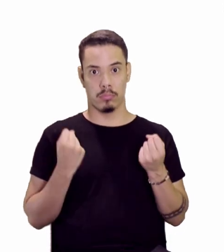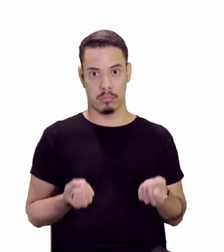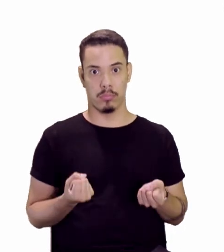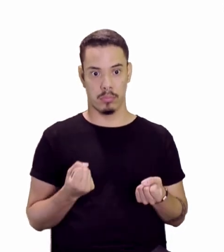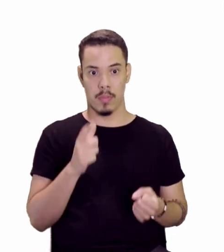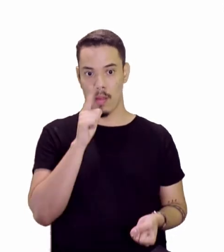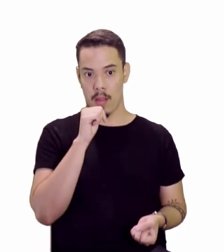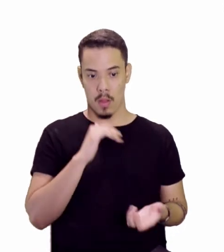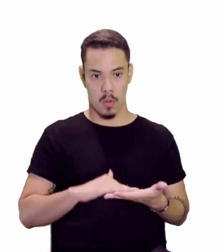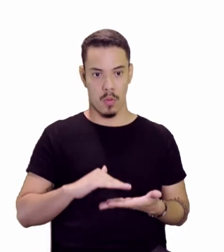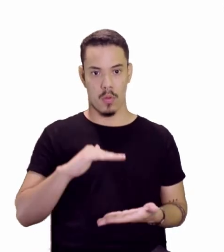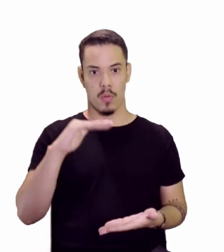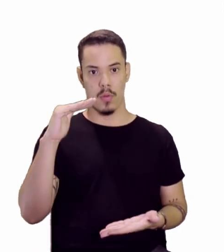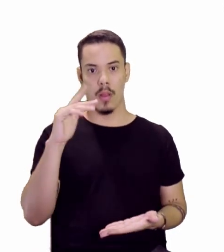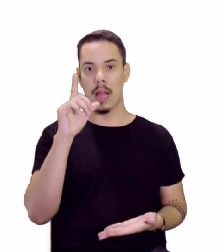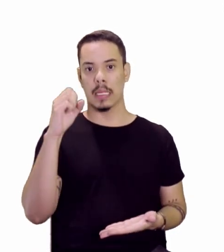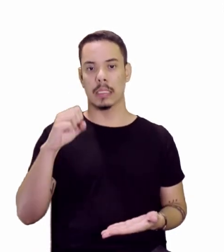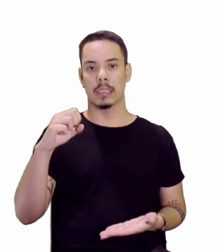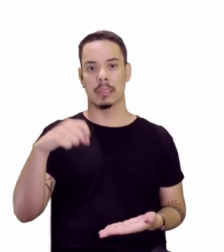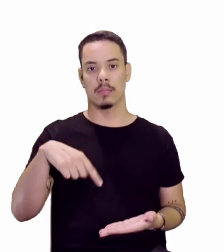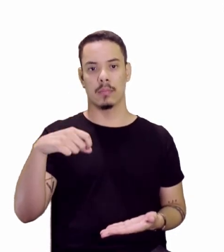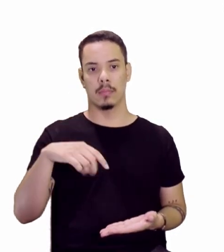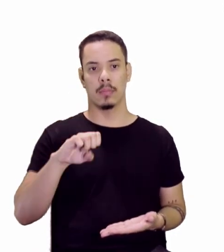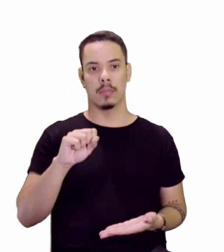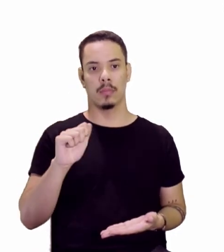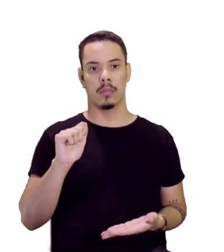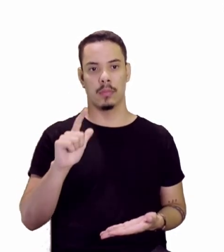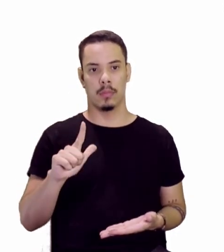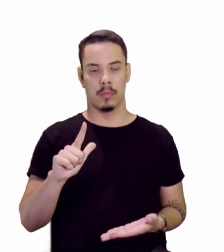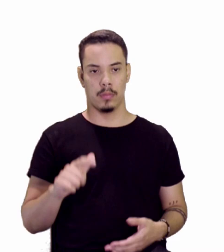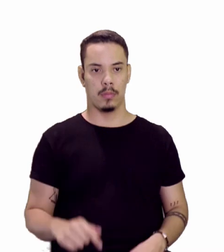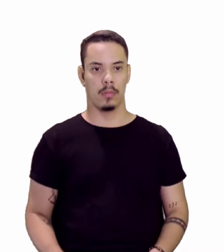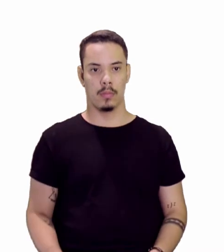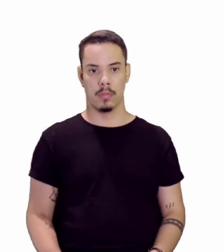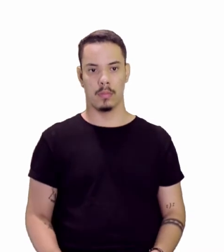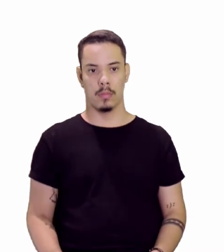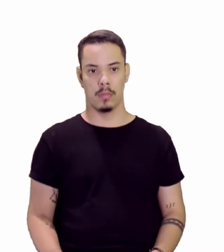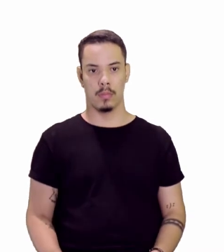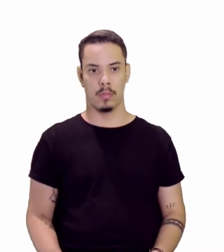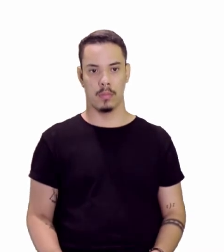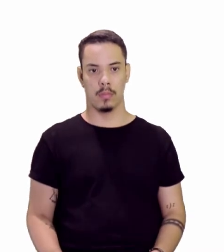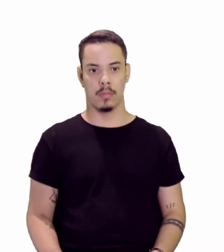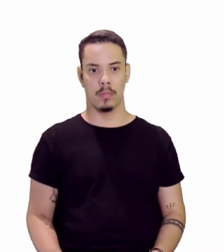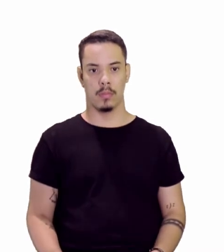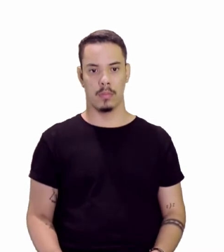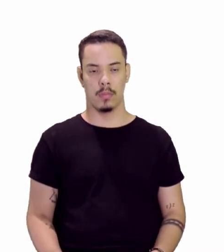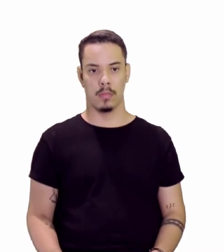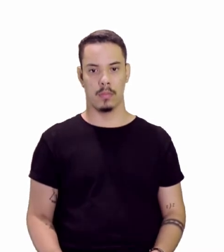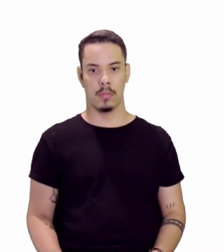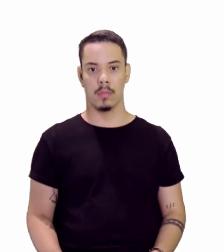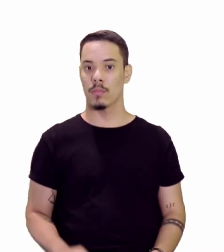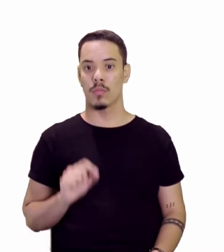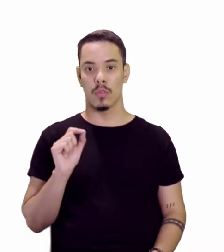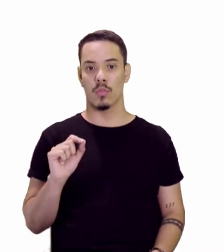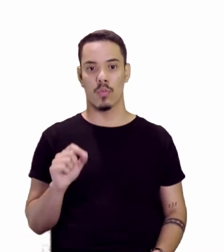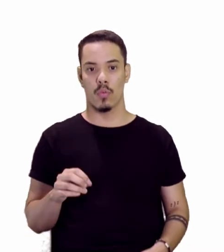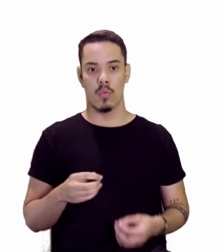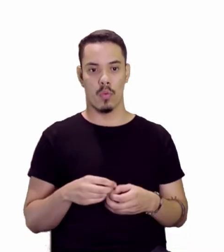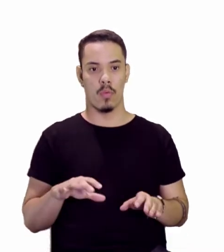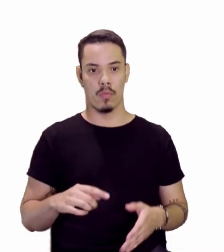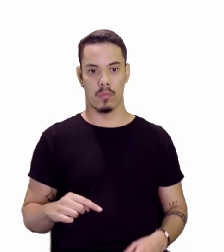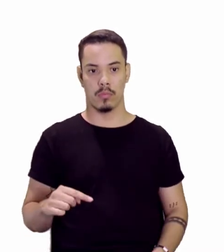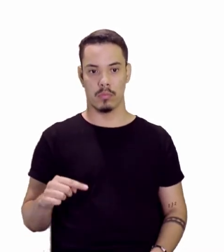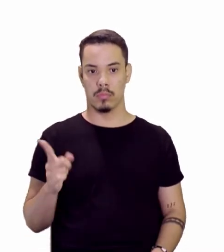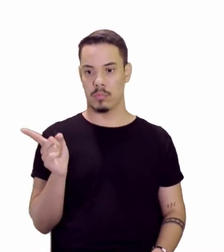água pura. Começa a colocar sal, o que acontece? Ao colocar sal, vamos lá, olha o salzinho entrando ali. O ovo sobe até